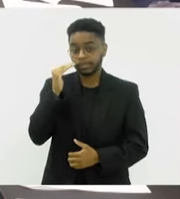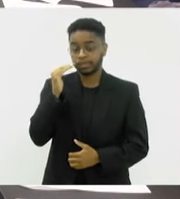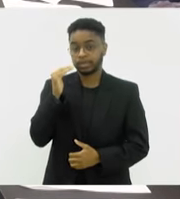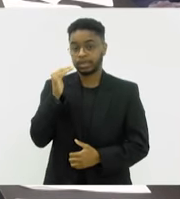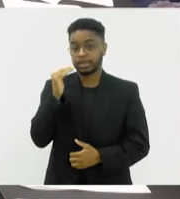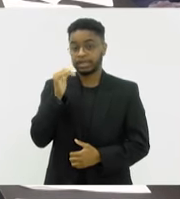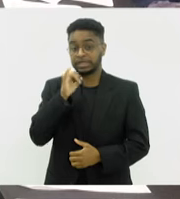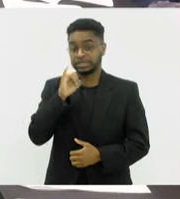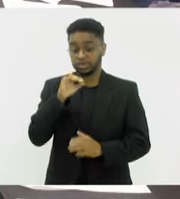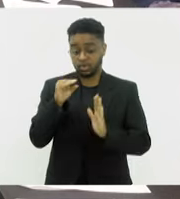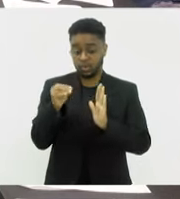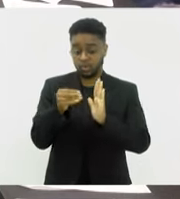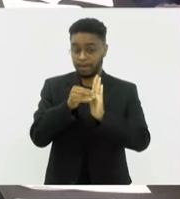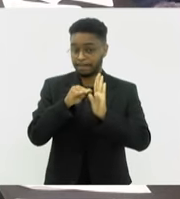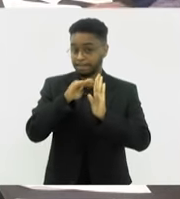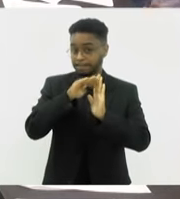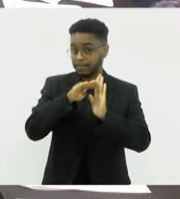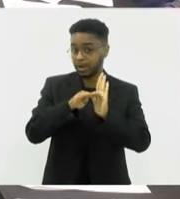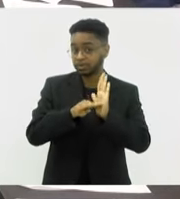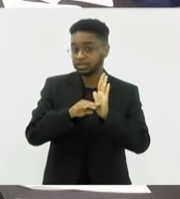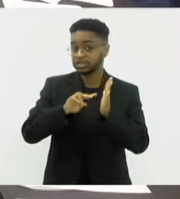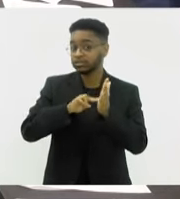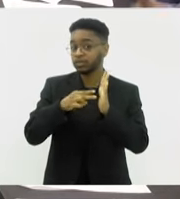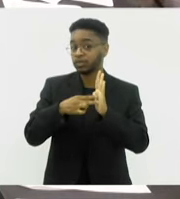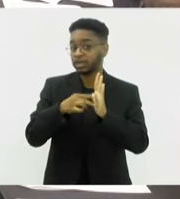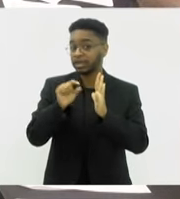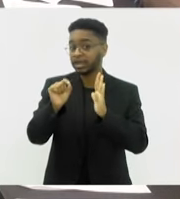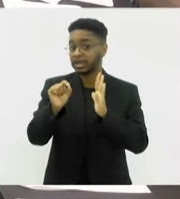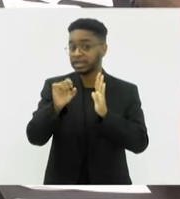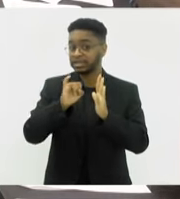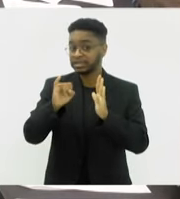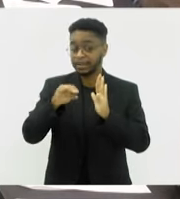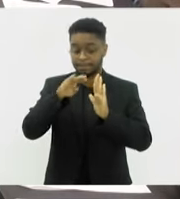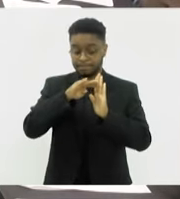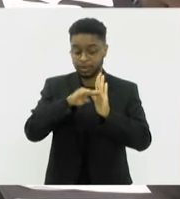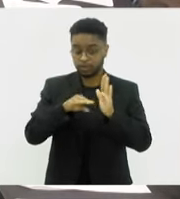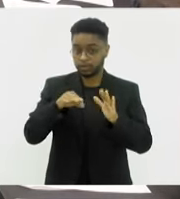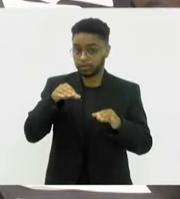à pauta, é quando a pauta é votada.